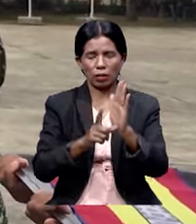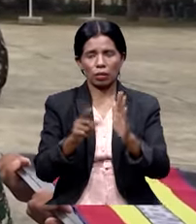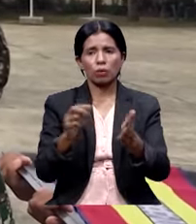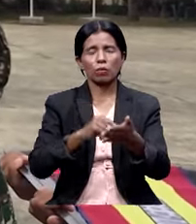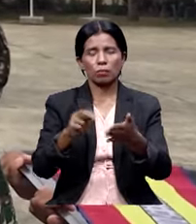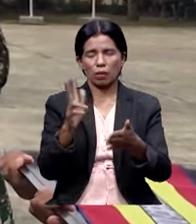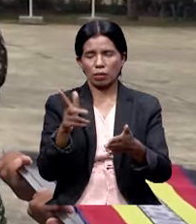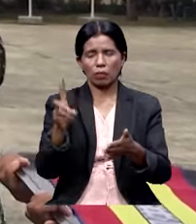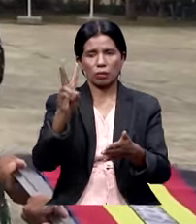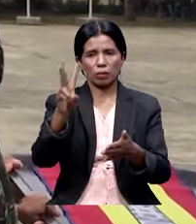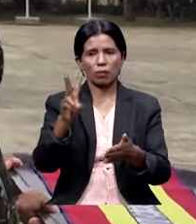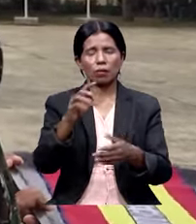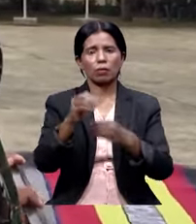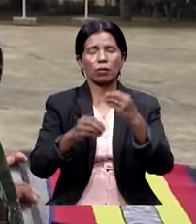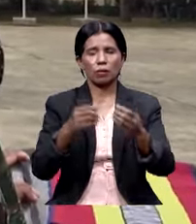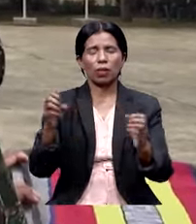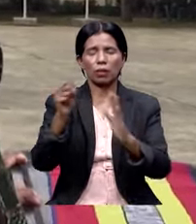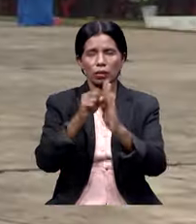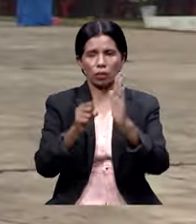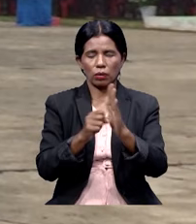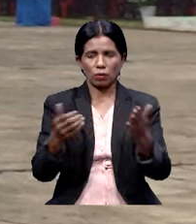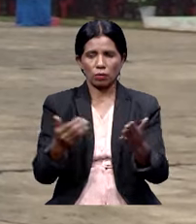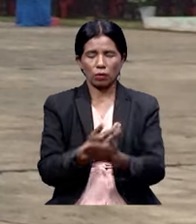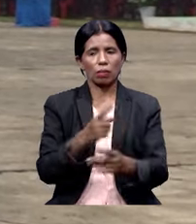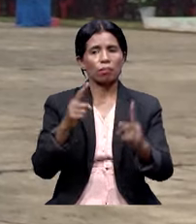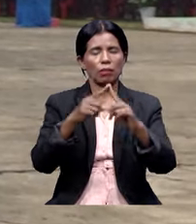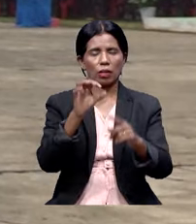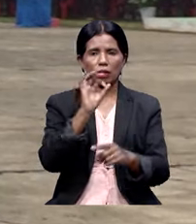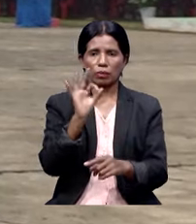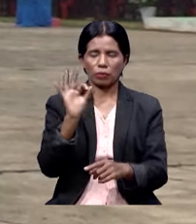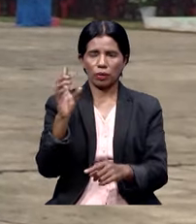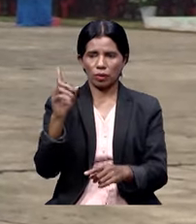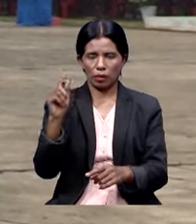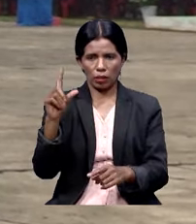nulu kono ba estatuto fong ba FF de Teli Feliciano Venancio Belo, GMN.